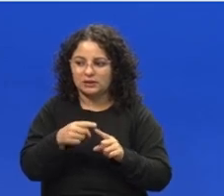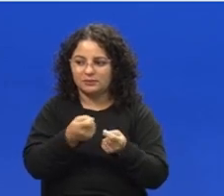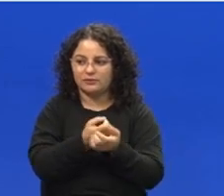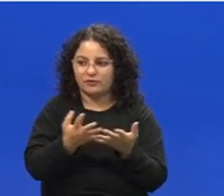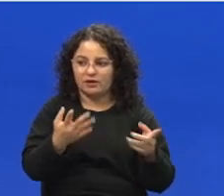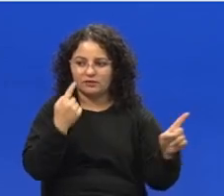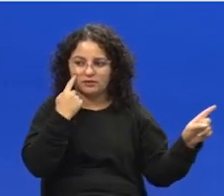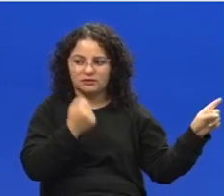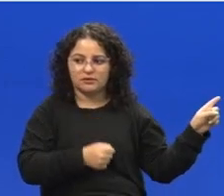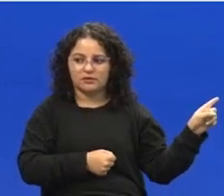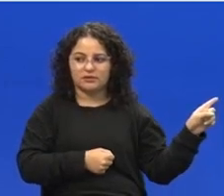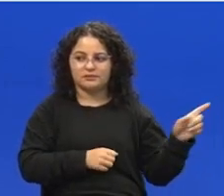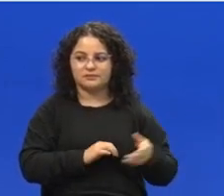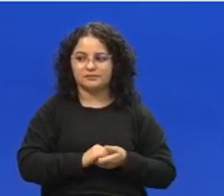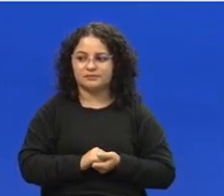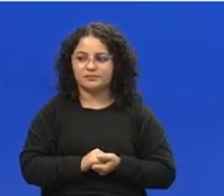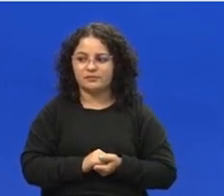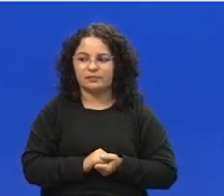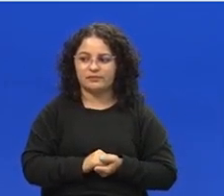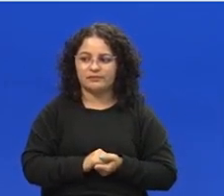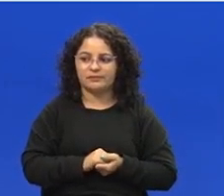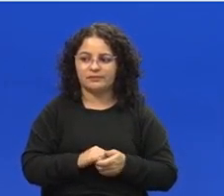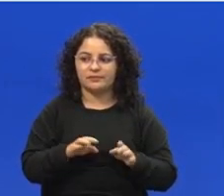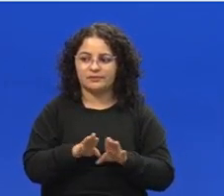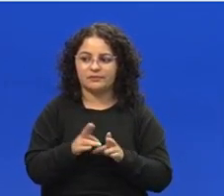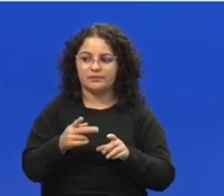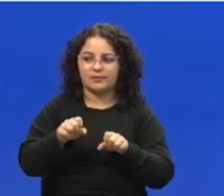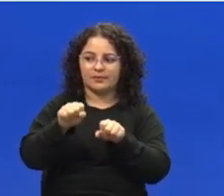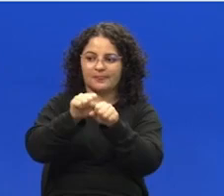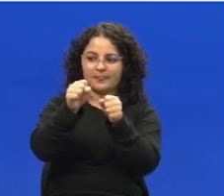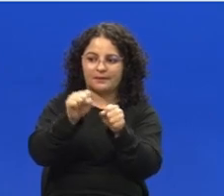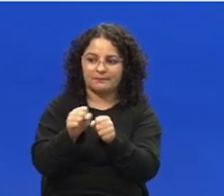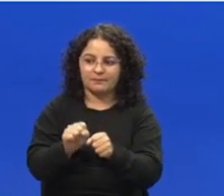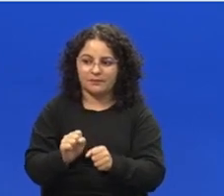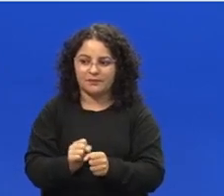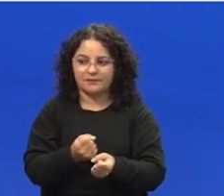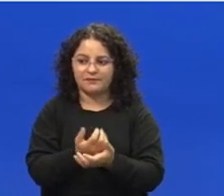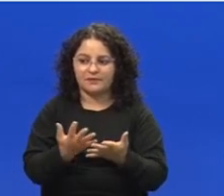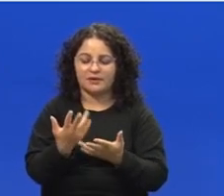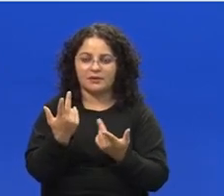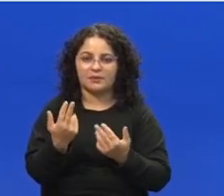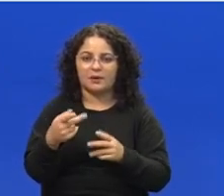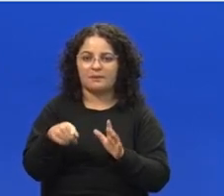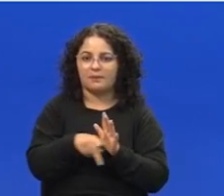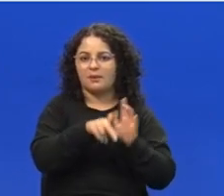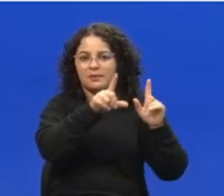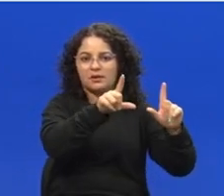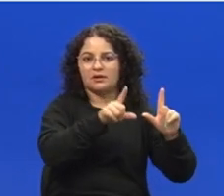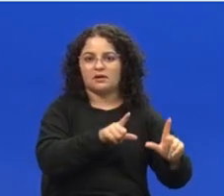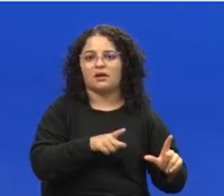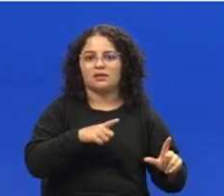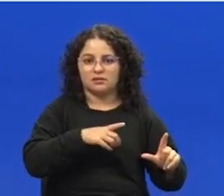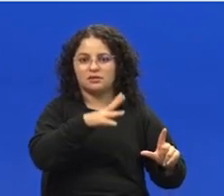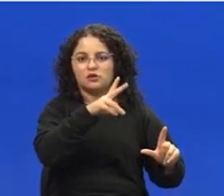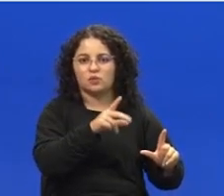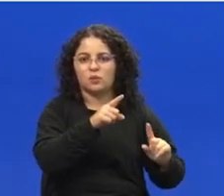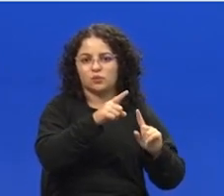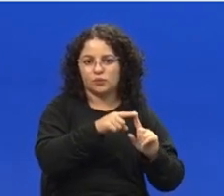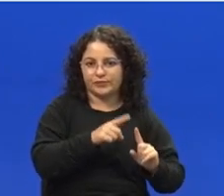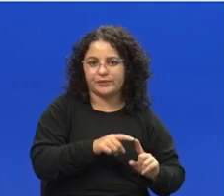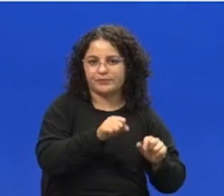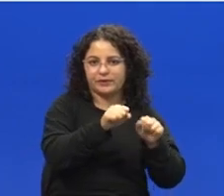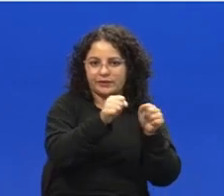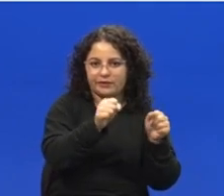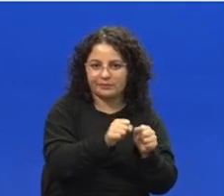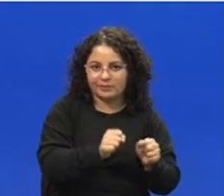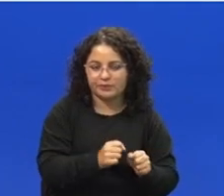orientais, espiraladas e também umas fraturas cominutivas. Nas imagens e no nosso livro-texto, nós temos todas as opções e temos